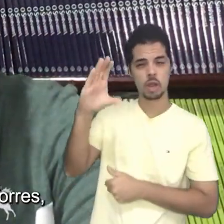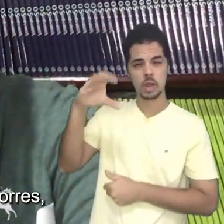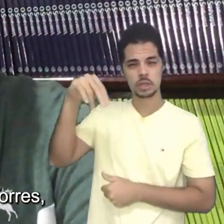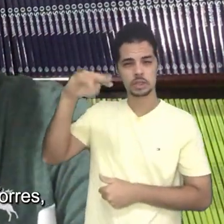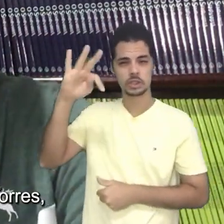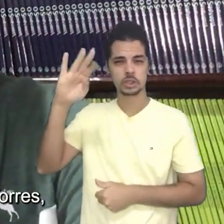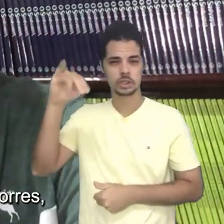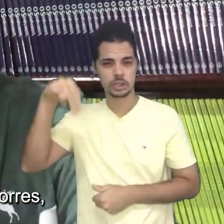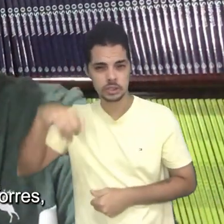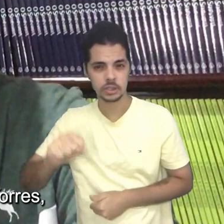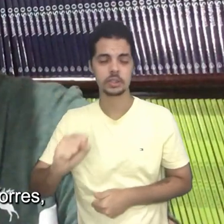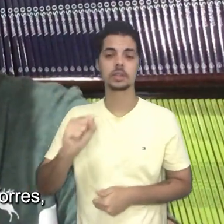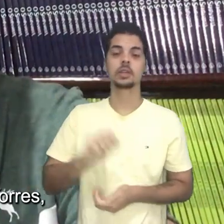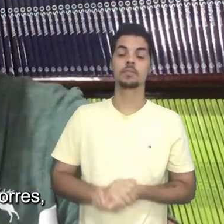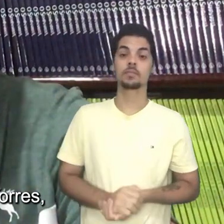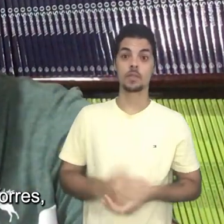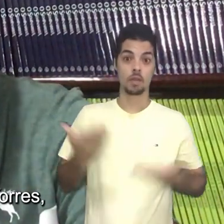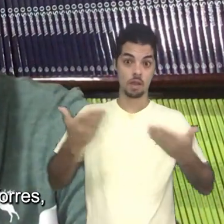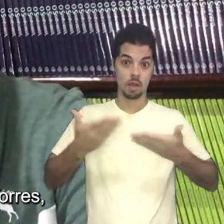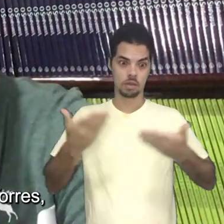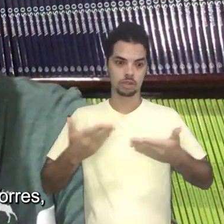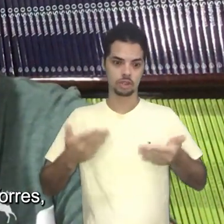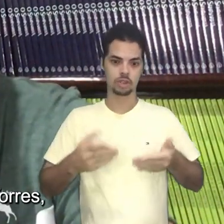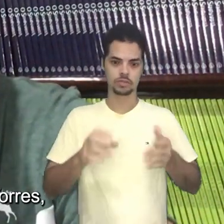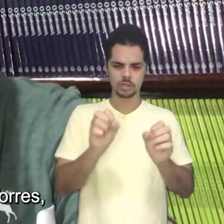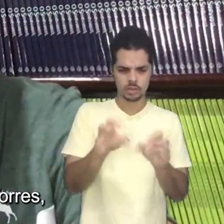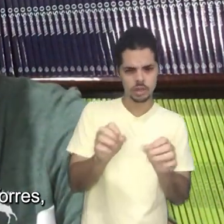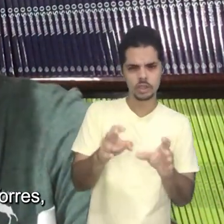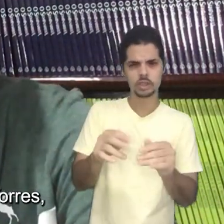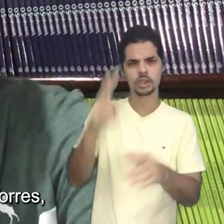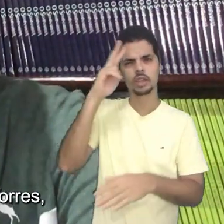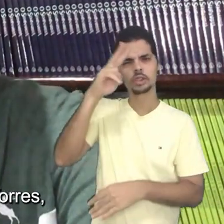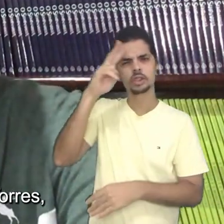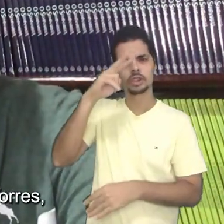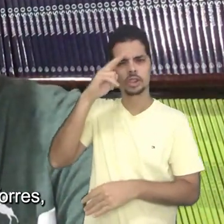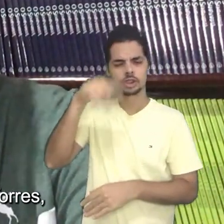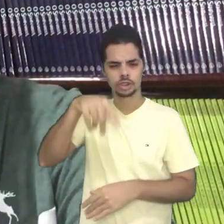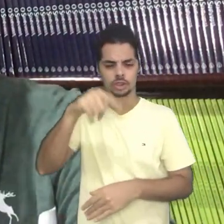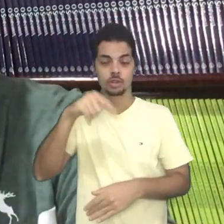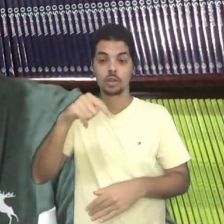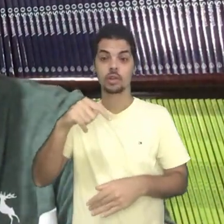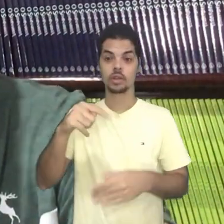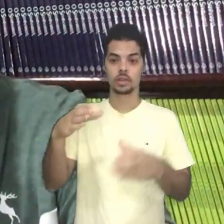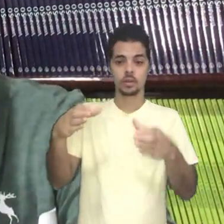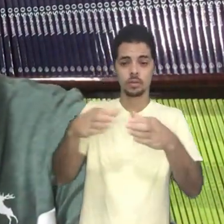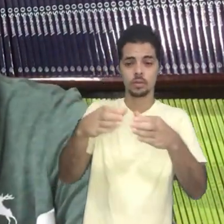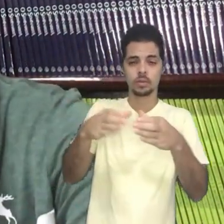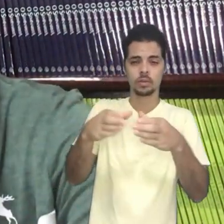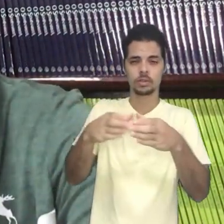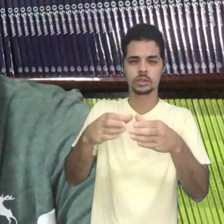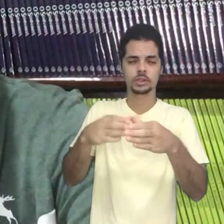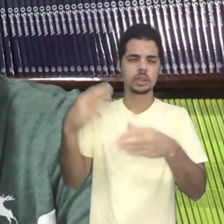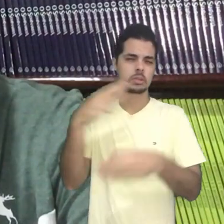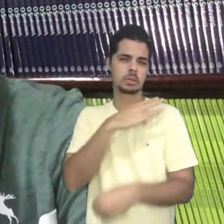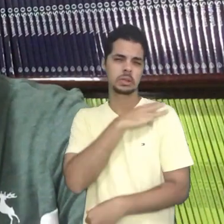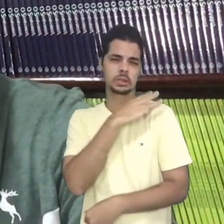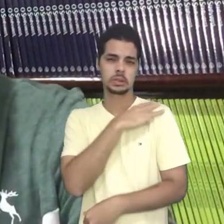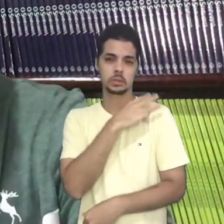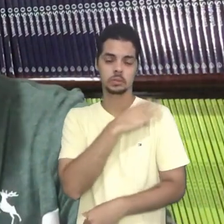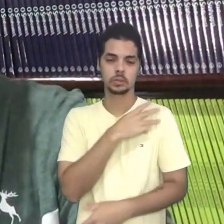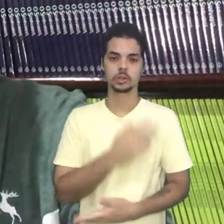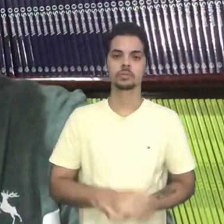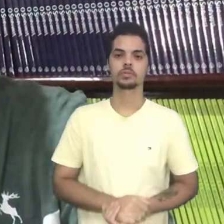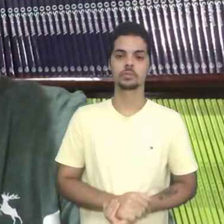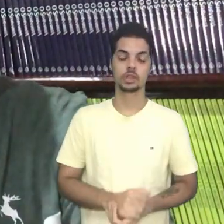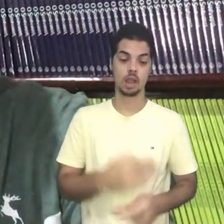eu leciono História no Centro de Ensino Médio Orquelina Torres. Eu fui convidado pela AMPU